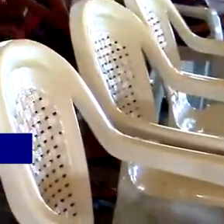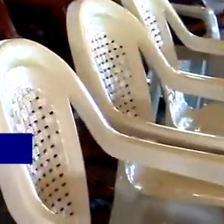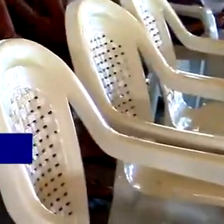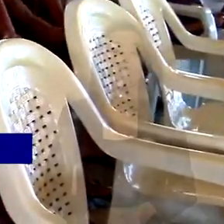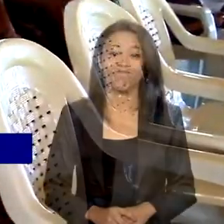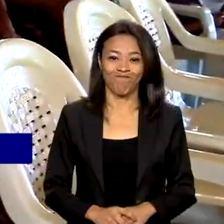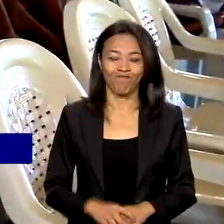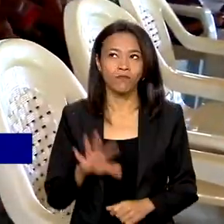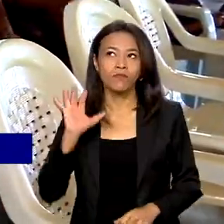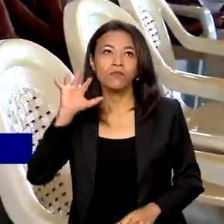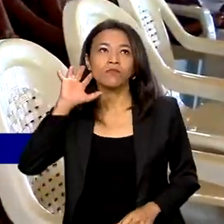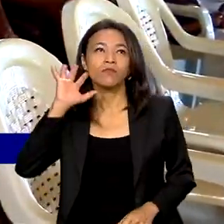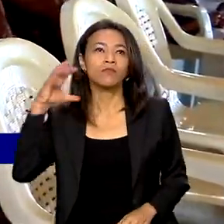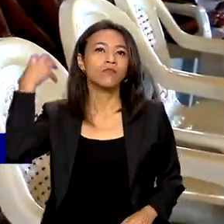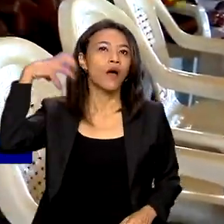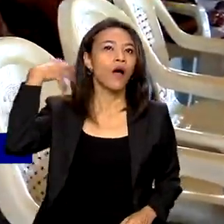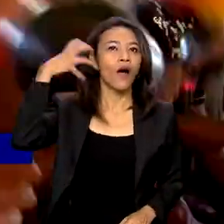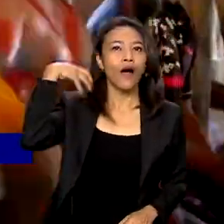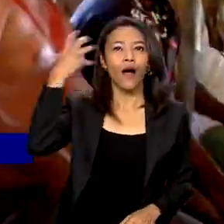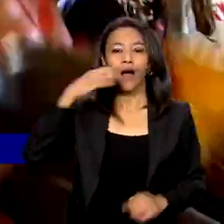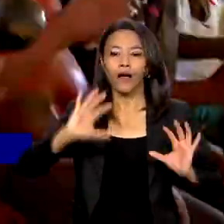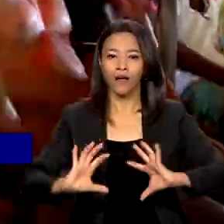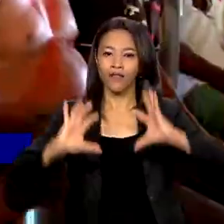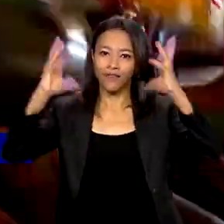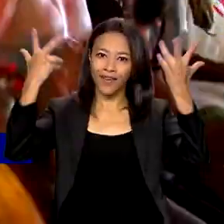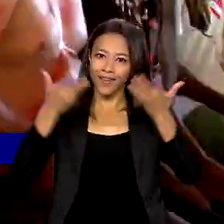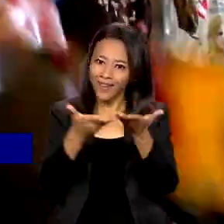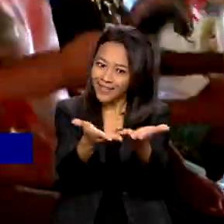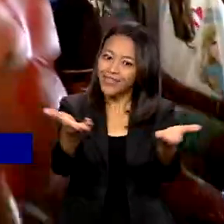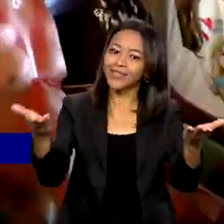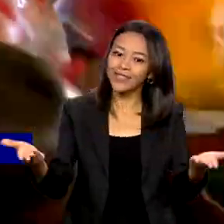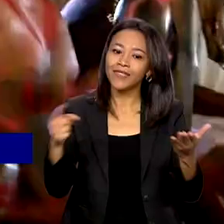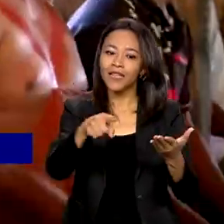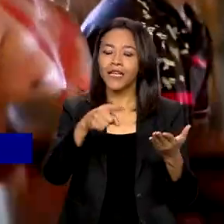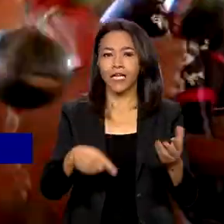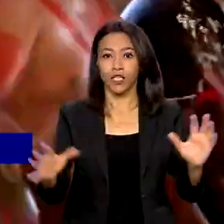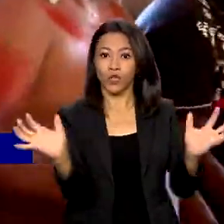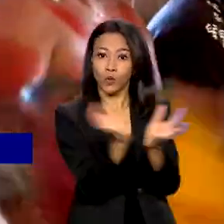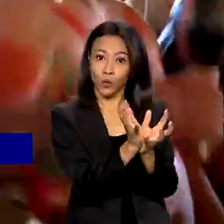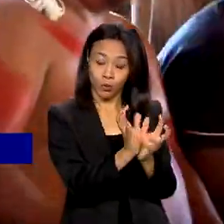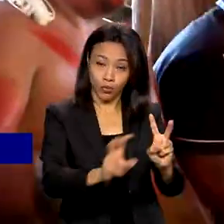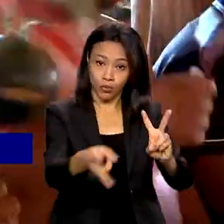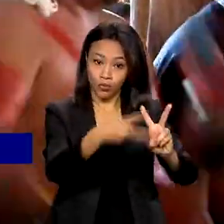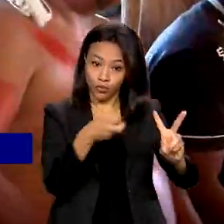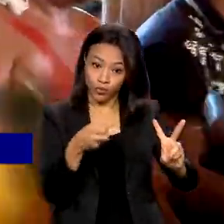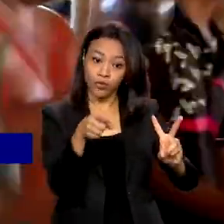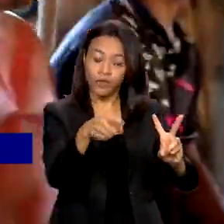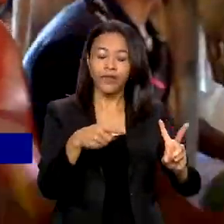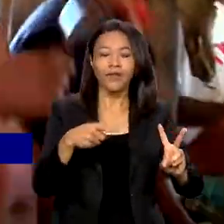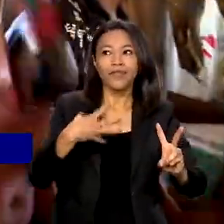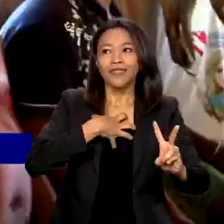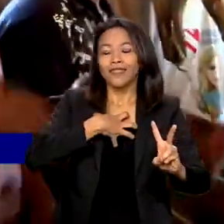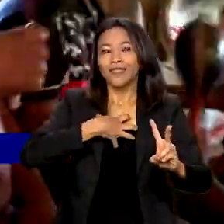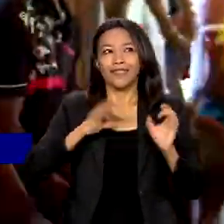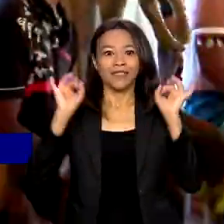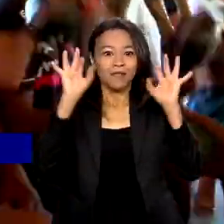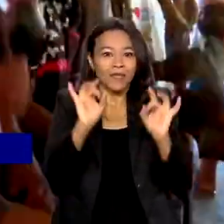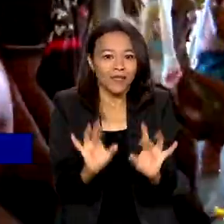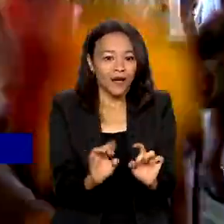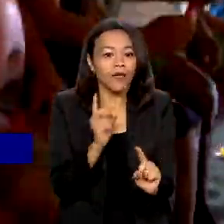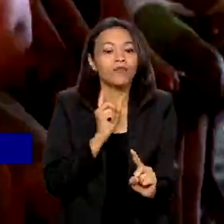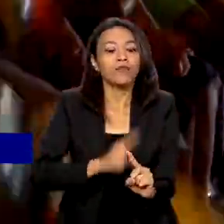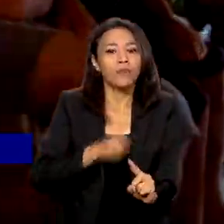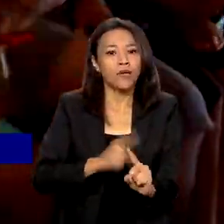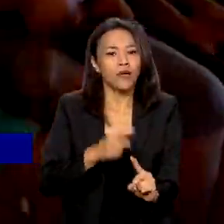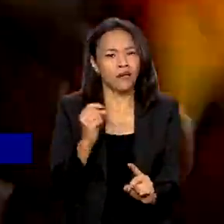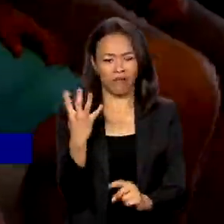A música dá o tom da festa. A celebração dos indígenas da etnia Tembé tem um motivo muito especial. Depois